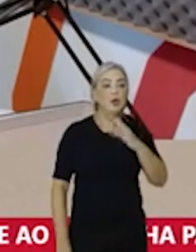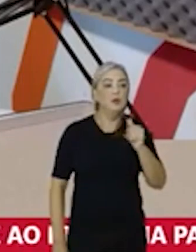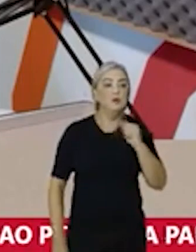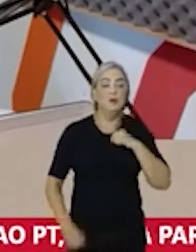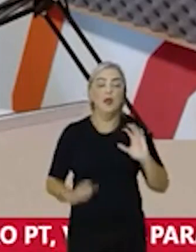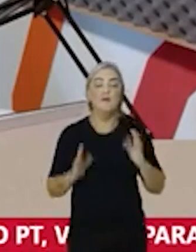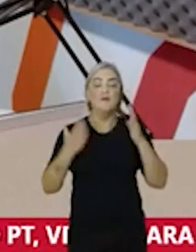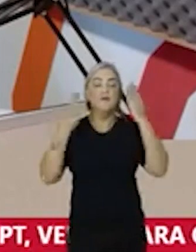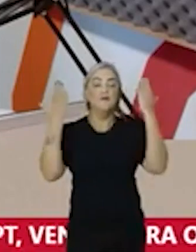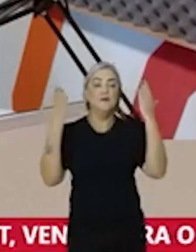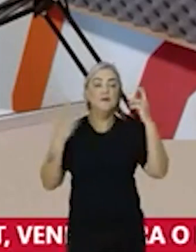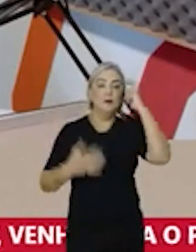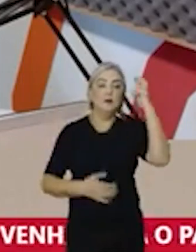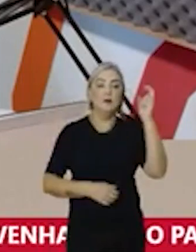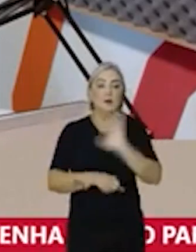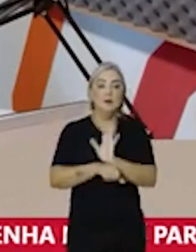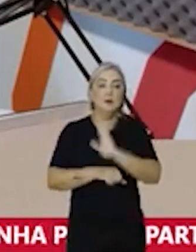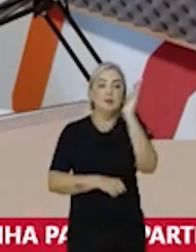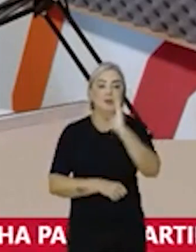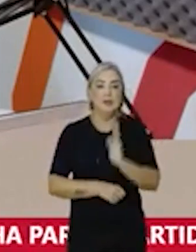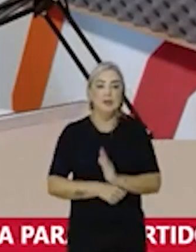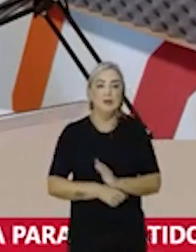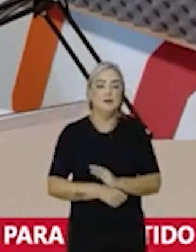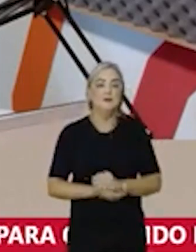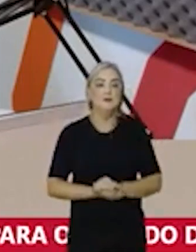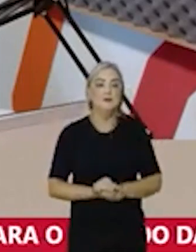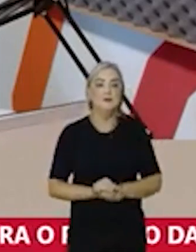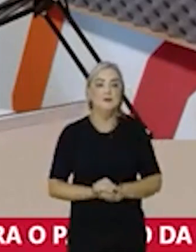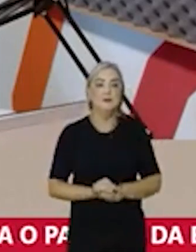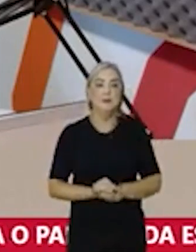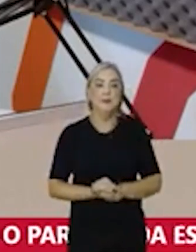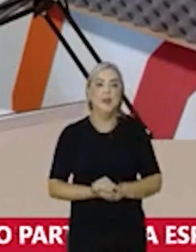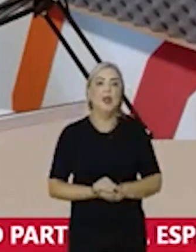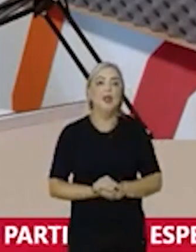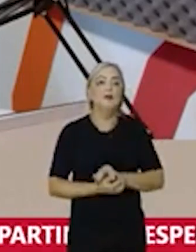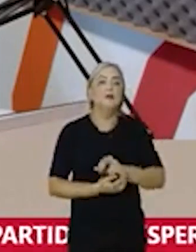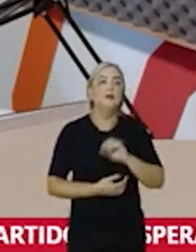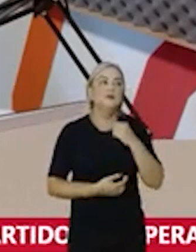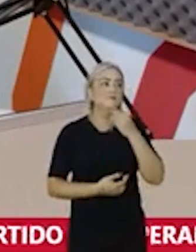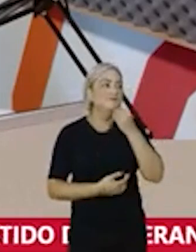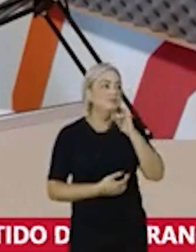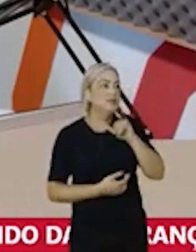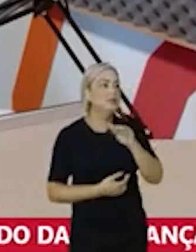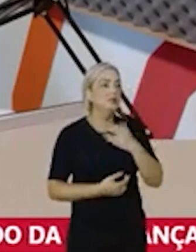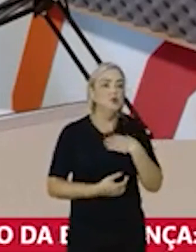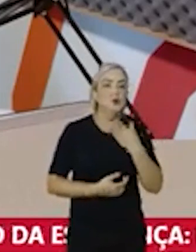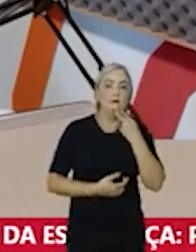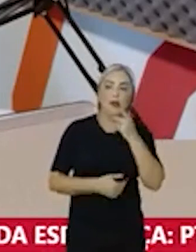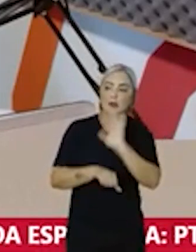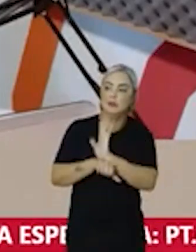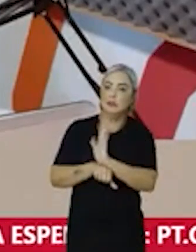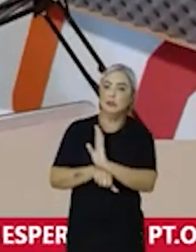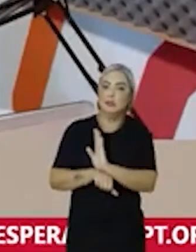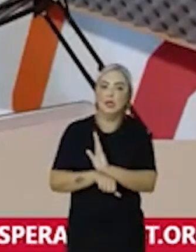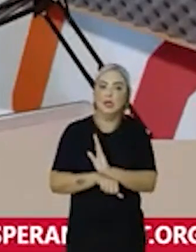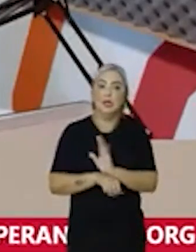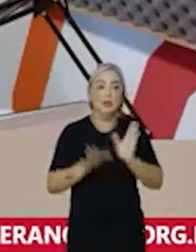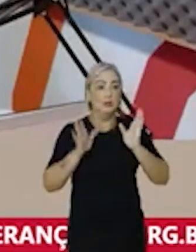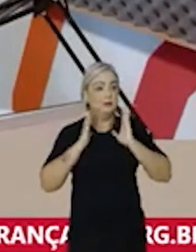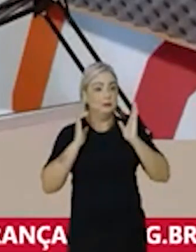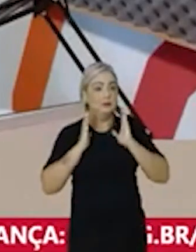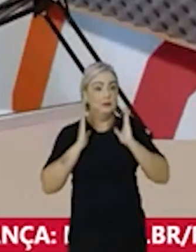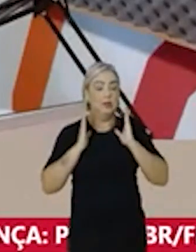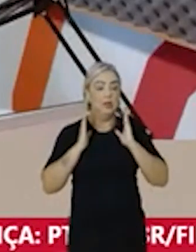viva a cultura e o cinema brasileiro. Viva. Beleza. Ô, Juca, e a gente falando agora em cinema, e em patrimônio,